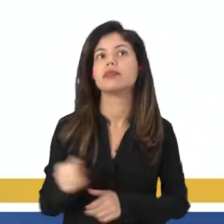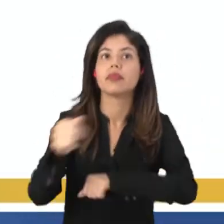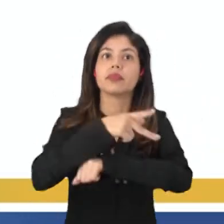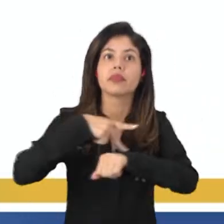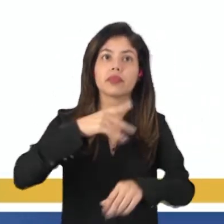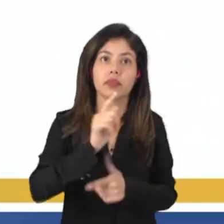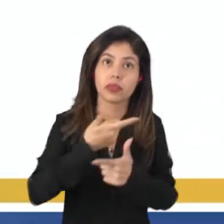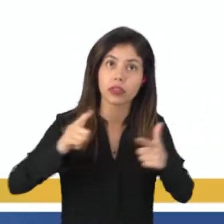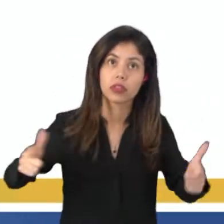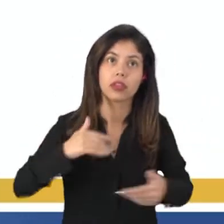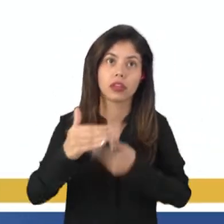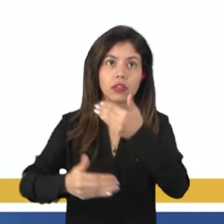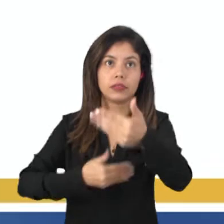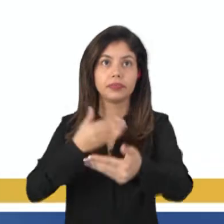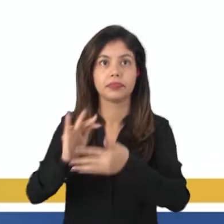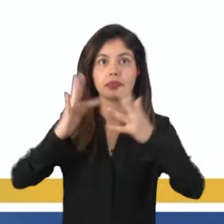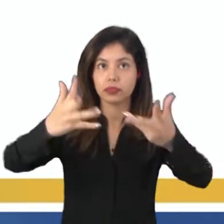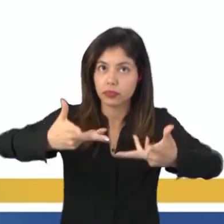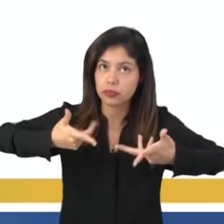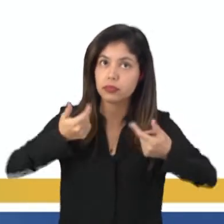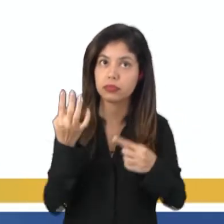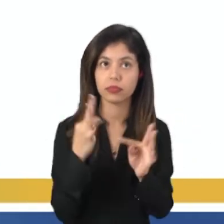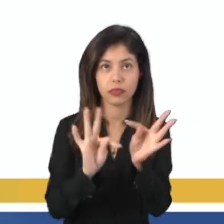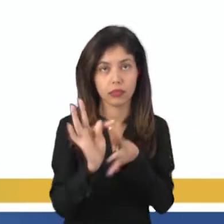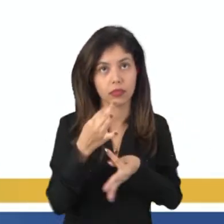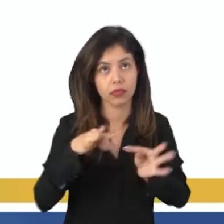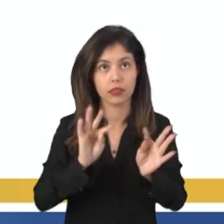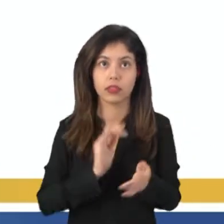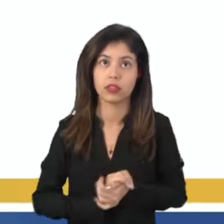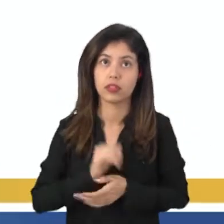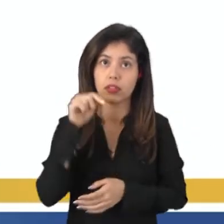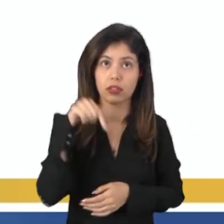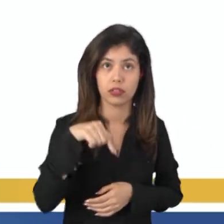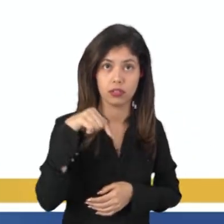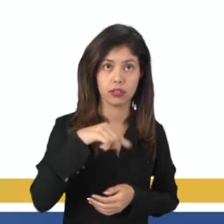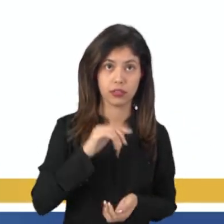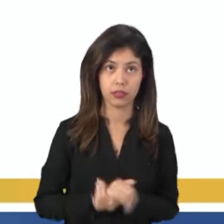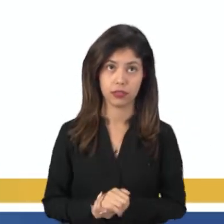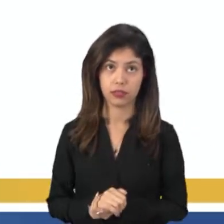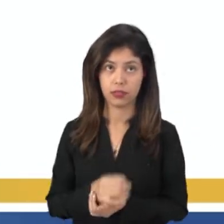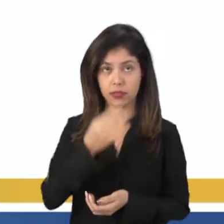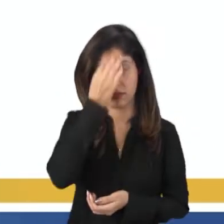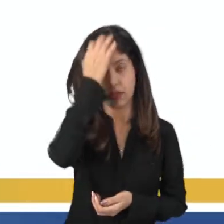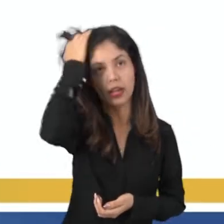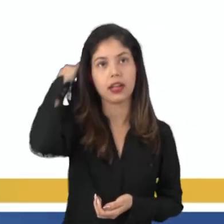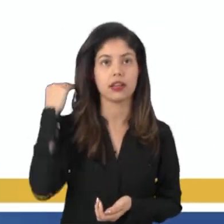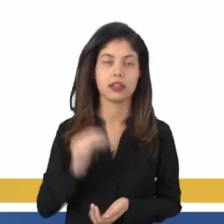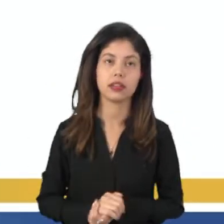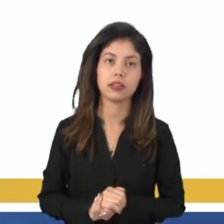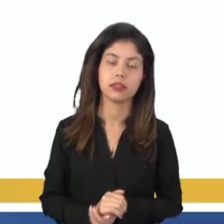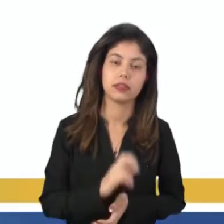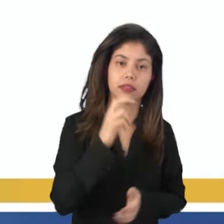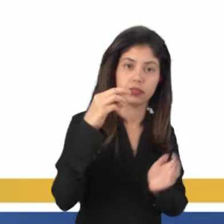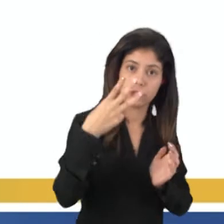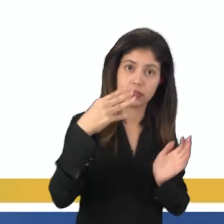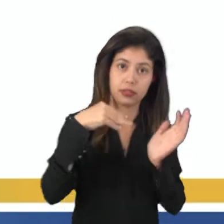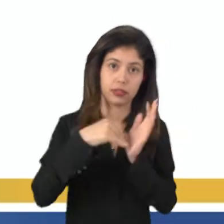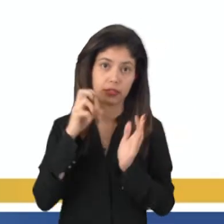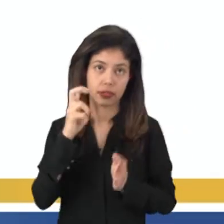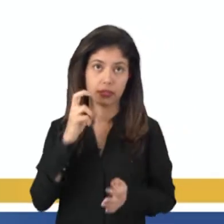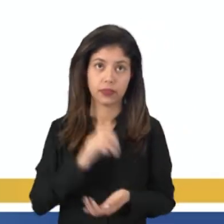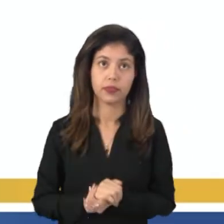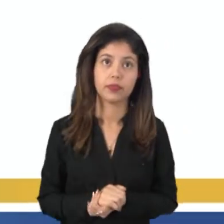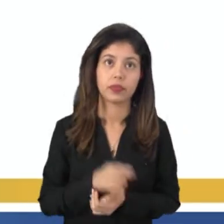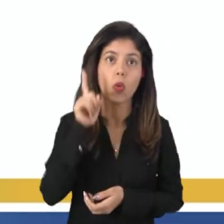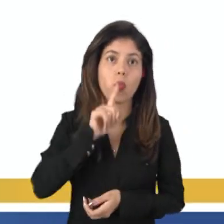com maiores índices de desenvolvimento de habilidades tecnológicas nesta faixa, de 3 a 5 anos de idade.